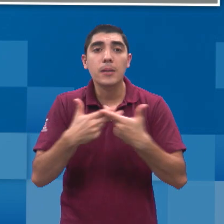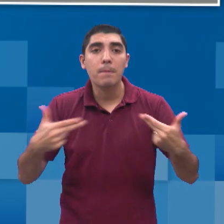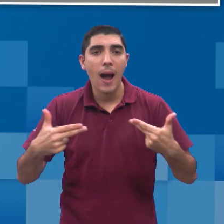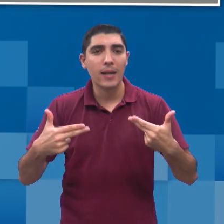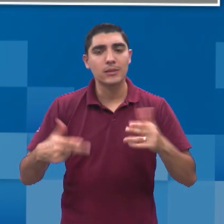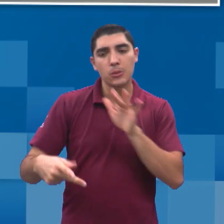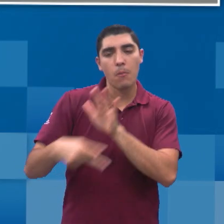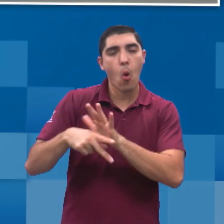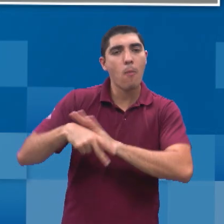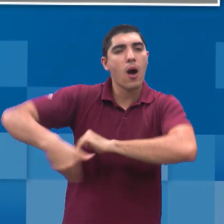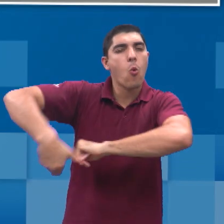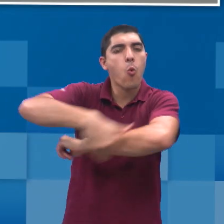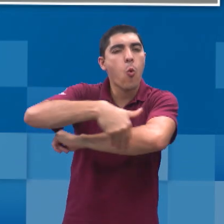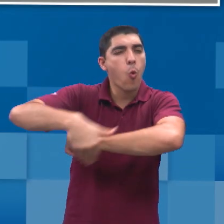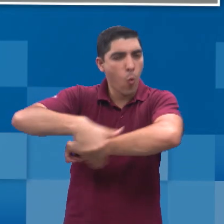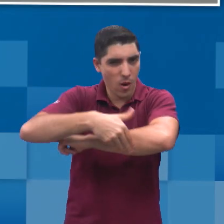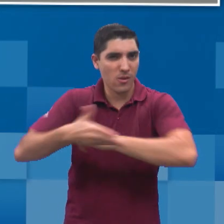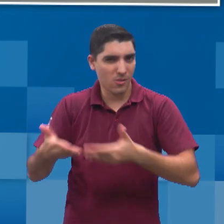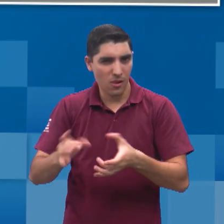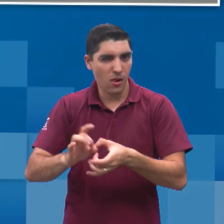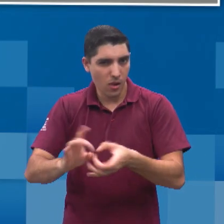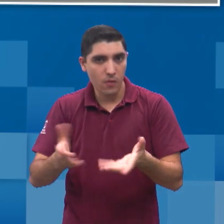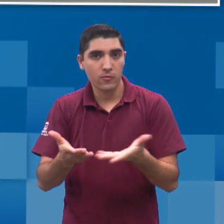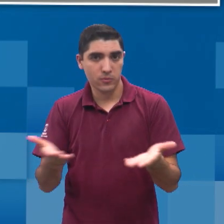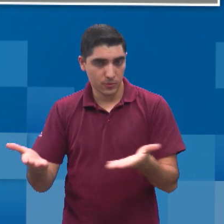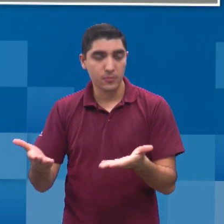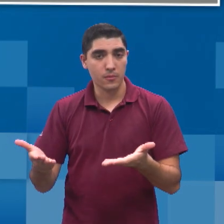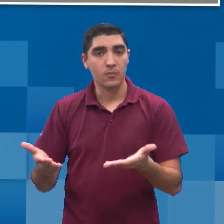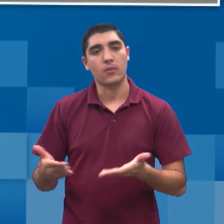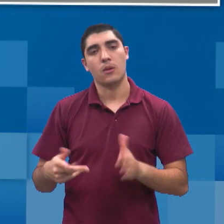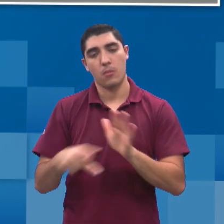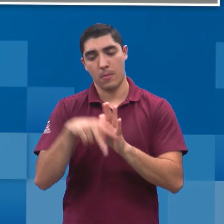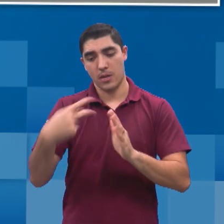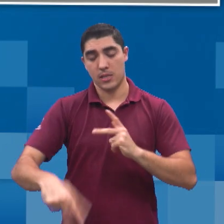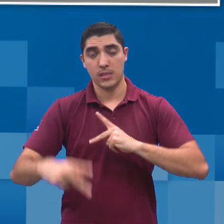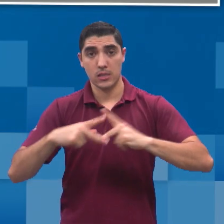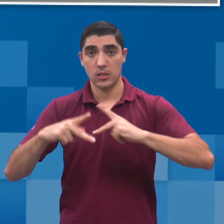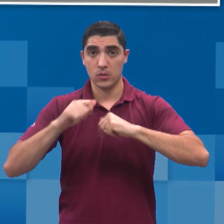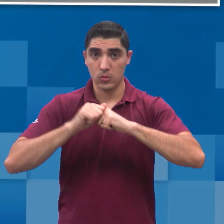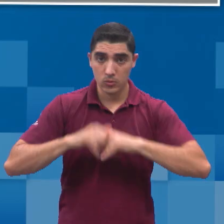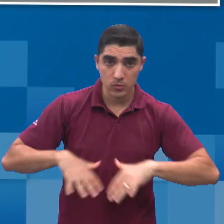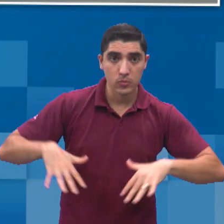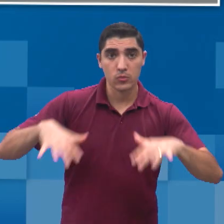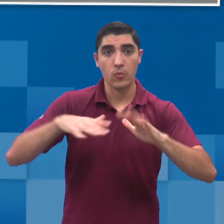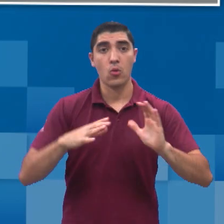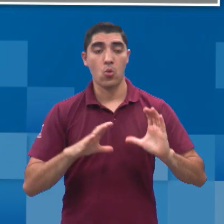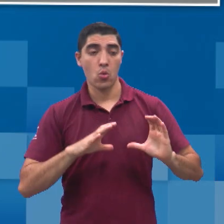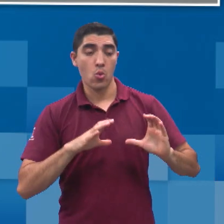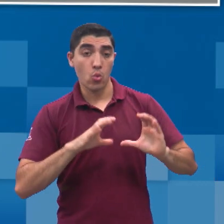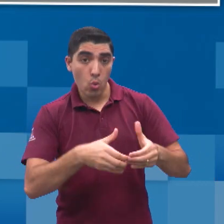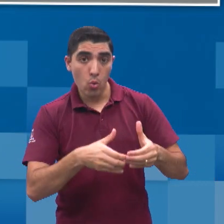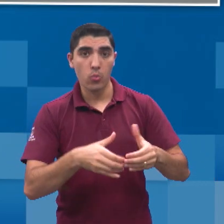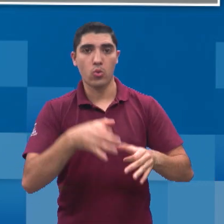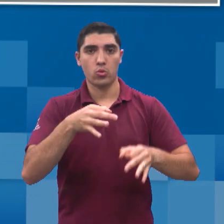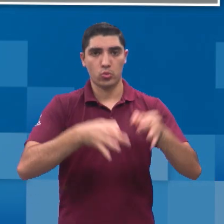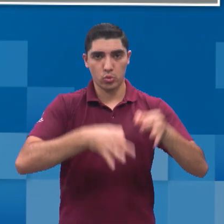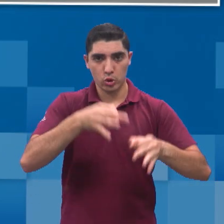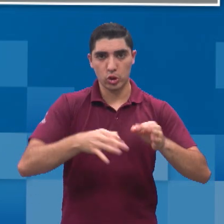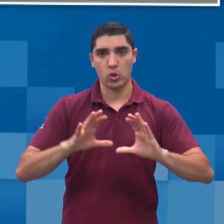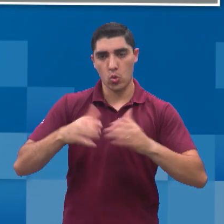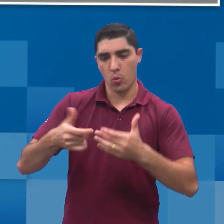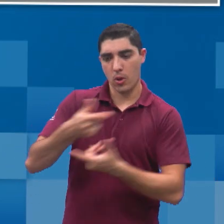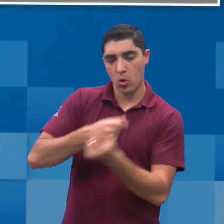no município de São José dos Campos e da outras providências. Rito ordinário, Comissões de Justiça, Economia e